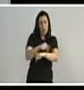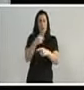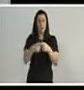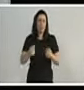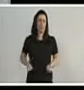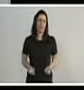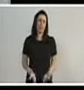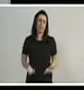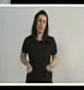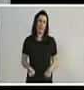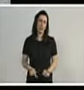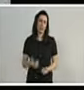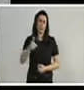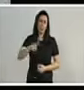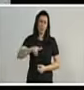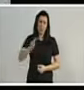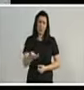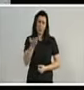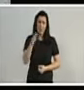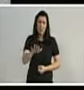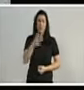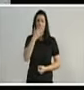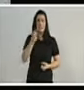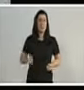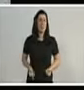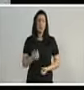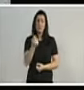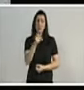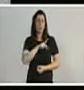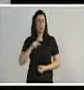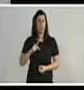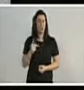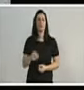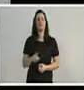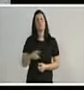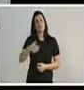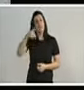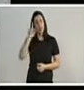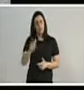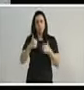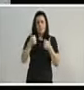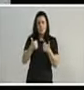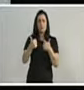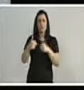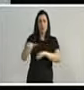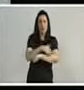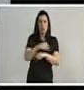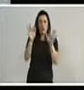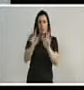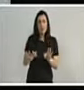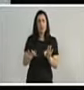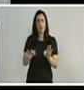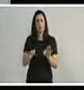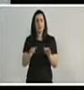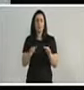com tapa buracos é desperdício de recurso público onde valeu obviamente a intenção do projeto ou feliz na época do ex prefeito décio lima